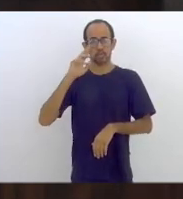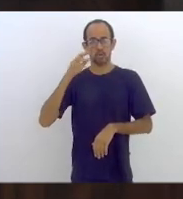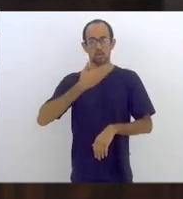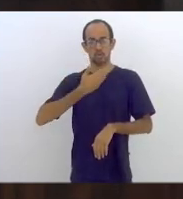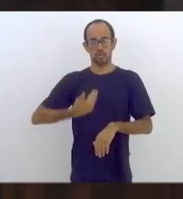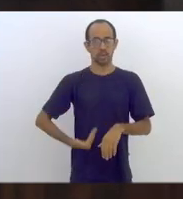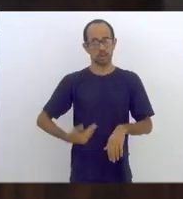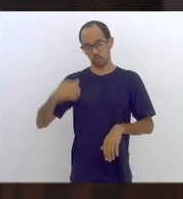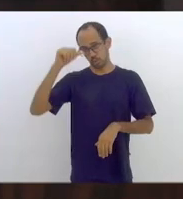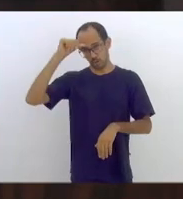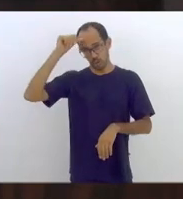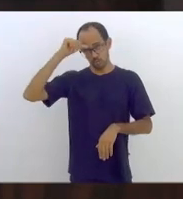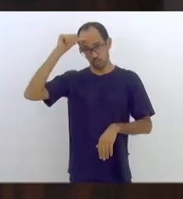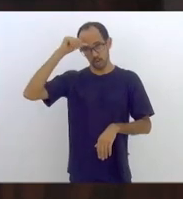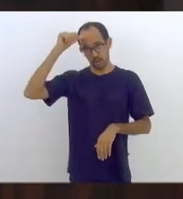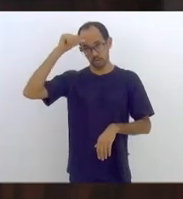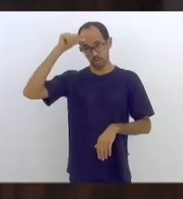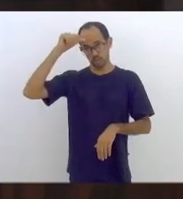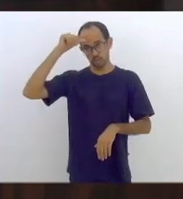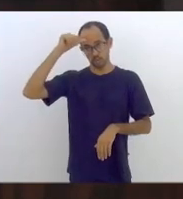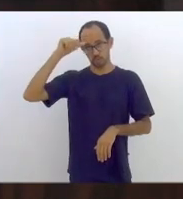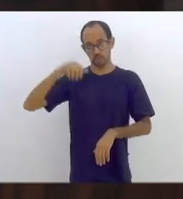Governador Cláudio Castro